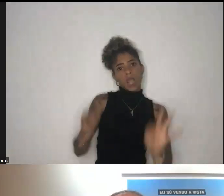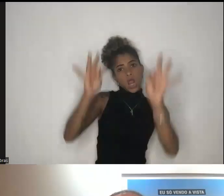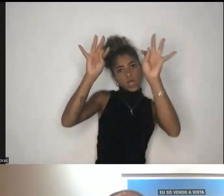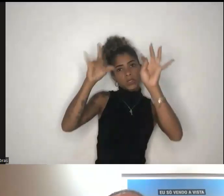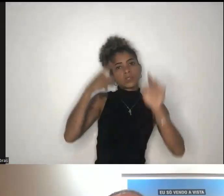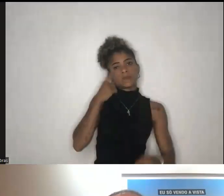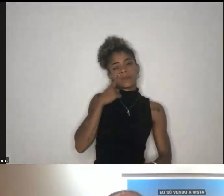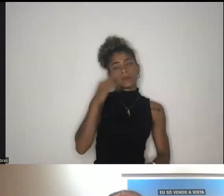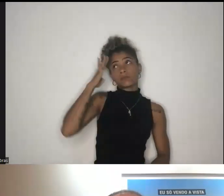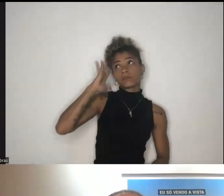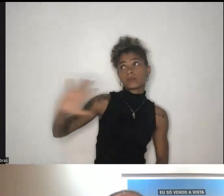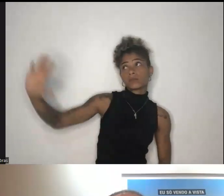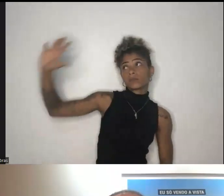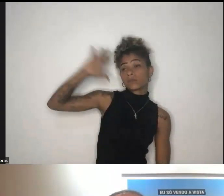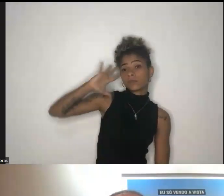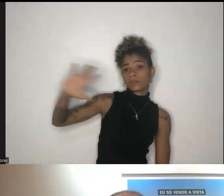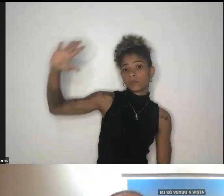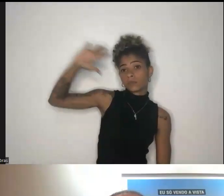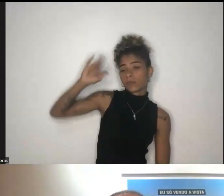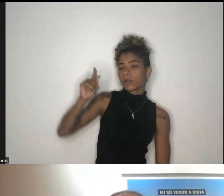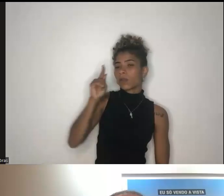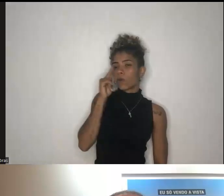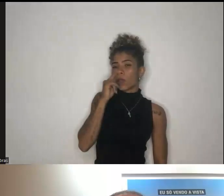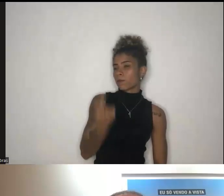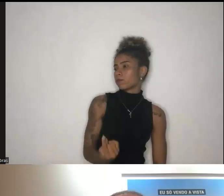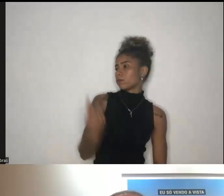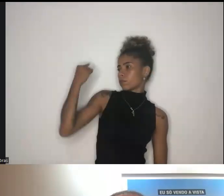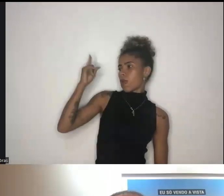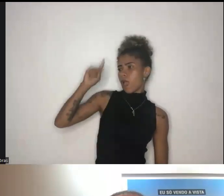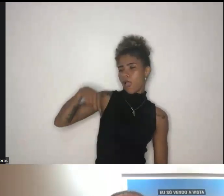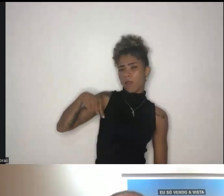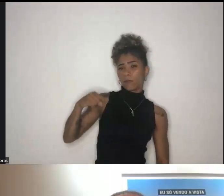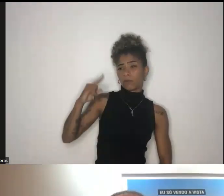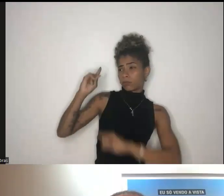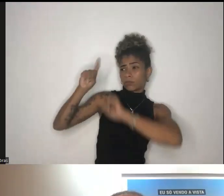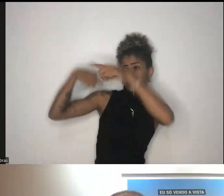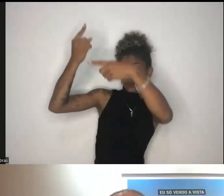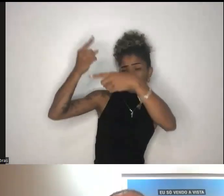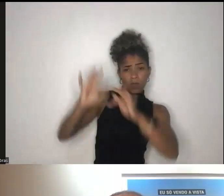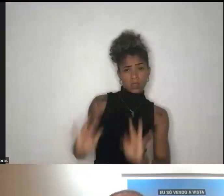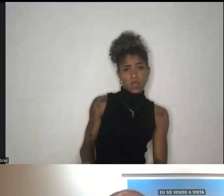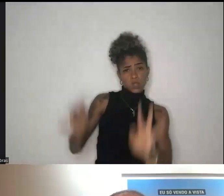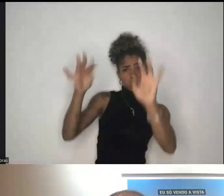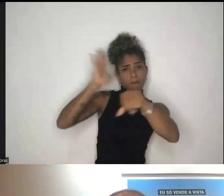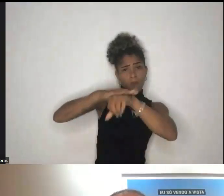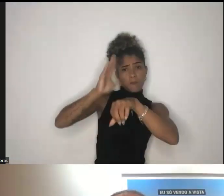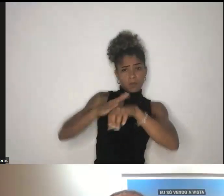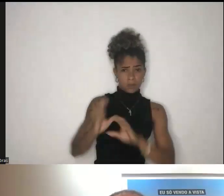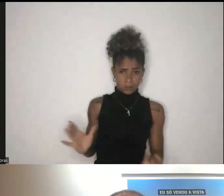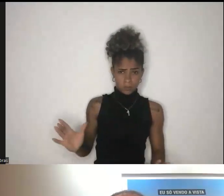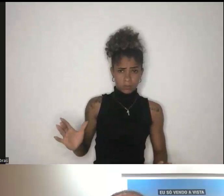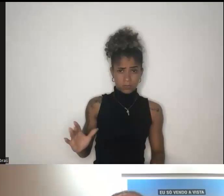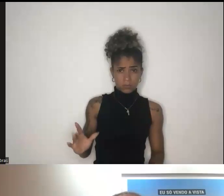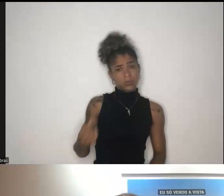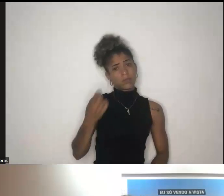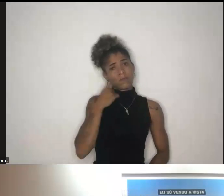o pensamento nos gregos ele ele era muito mais avançado do que a tecnologia grega a gente vê que